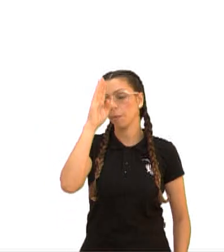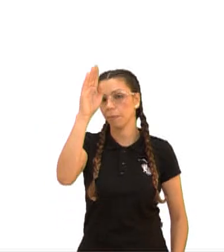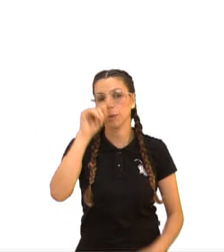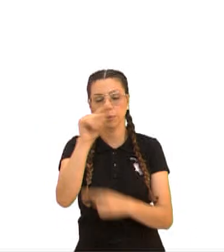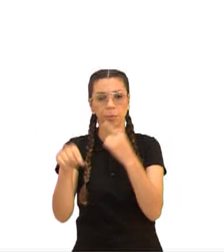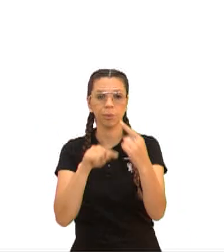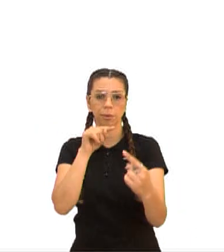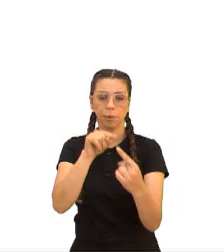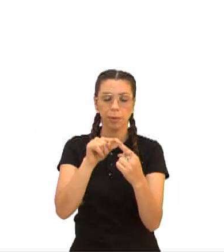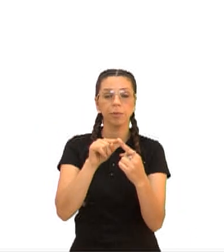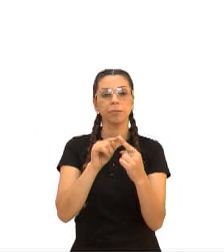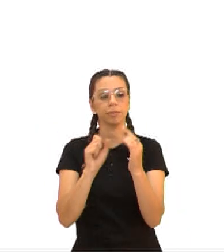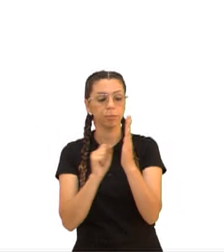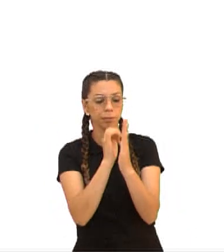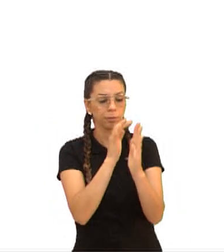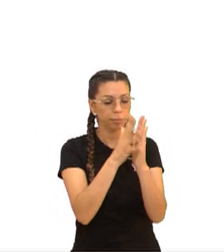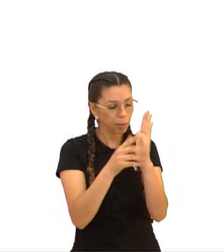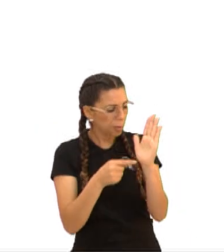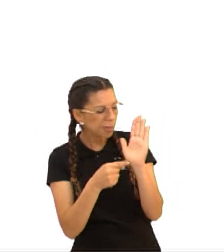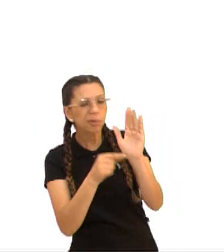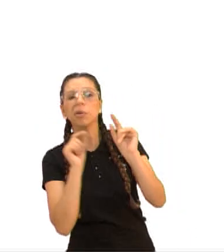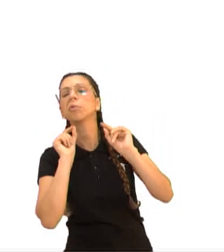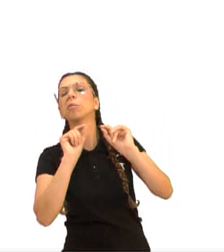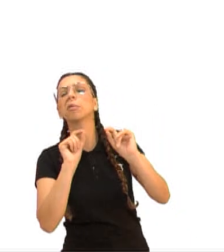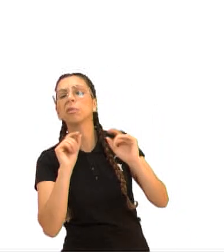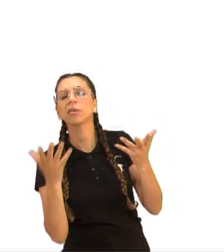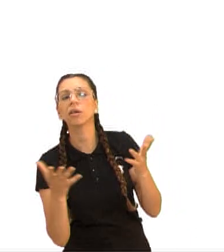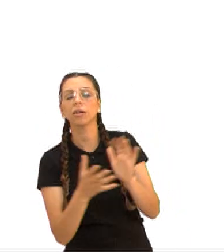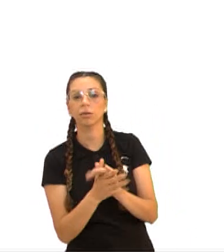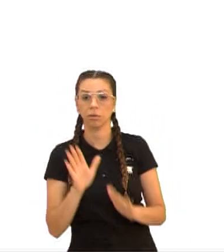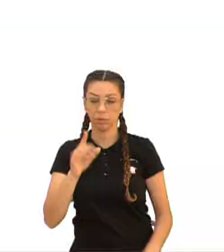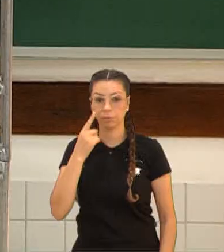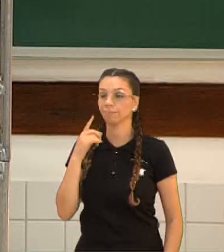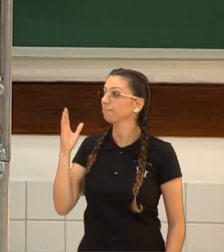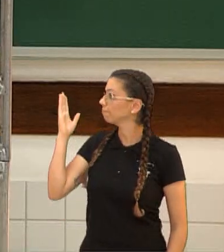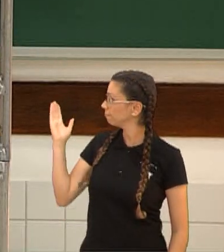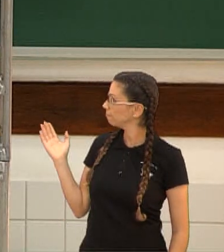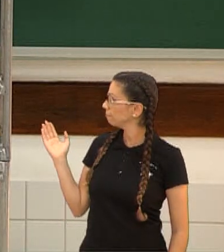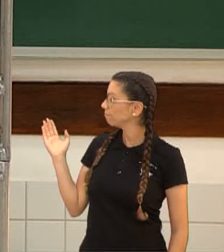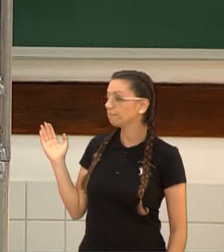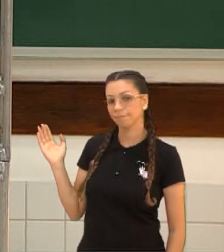artista impressionista era retratar o quê? O que vocês acham? Pelo que vocês já viram aqui.